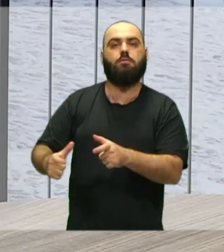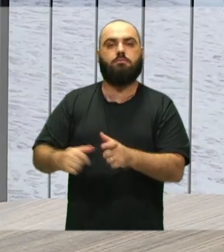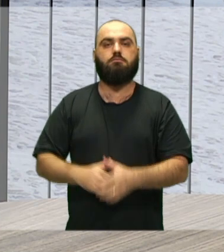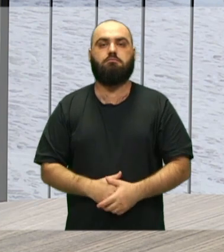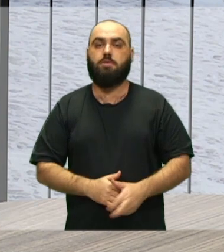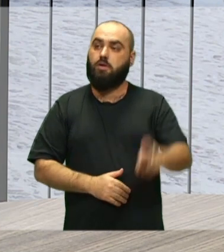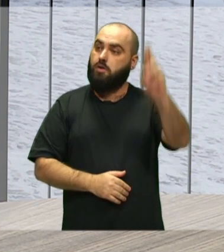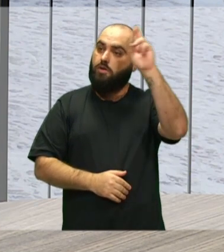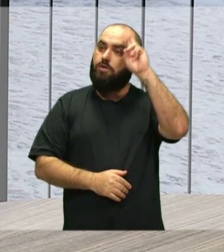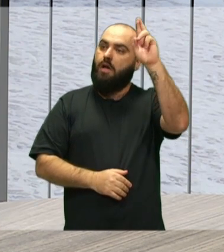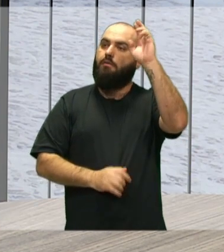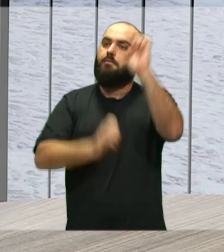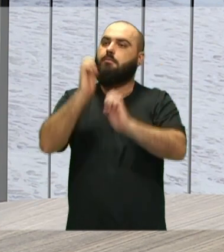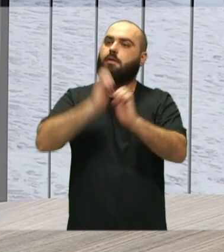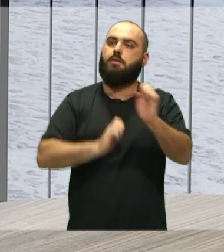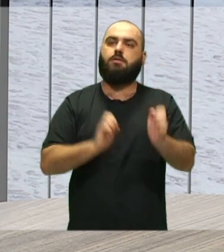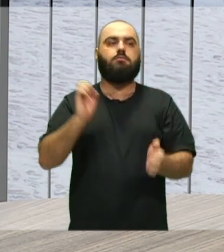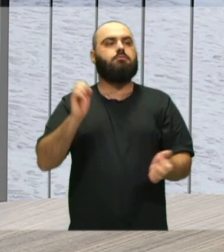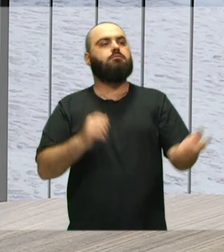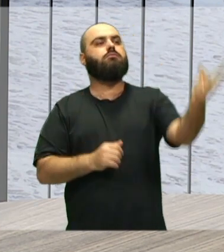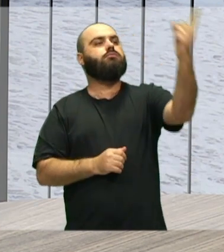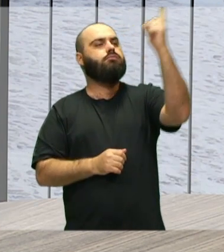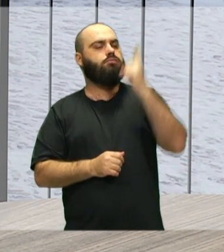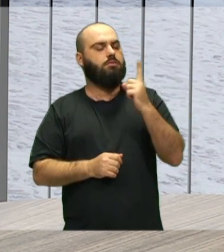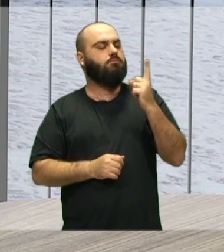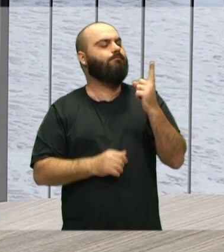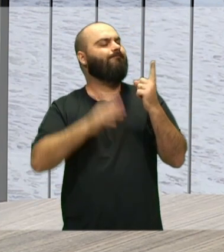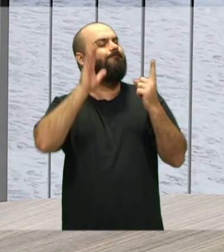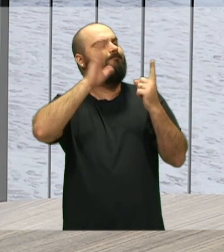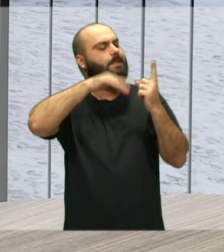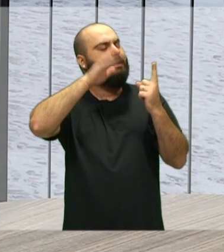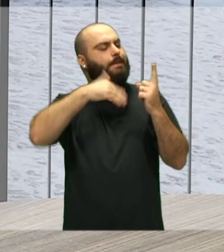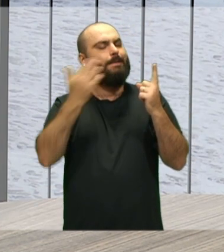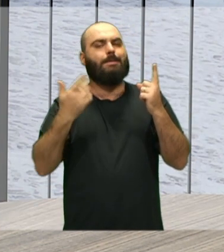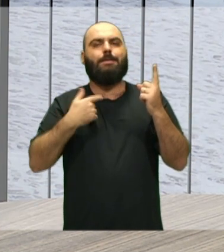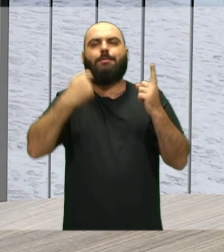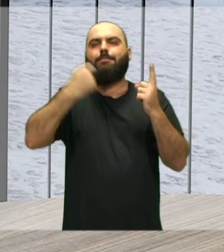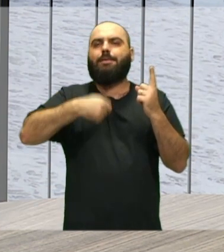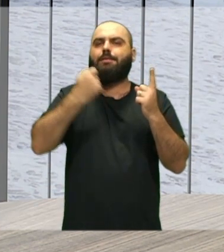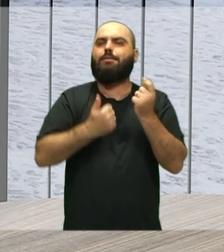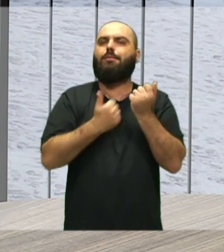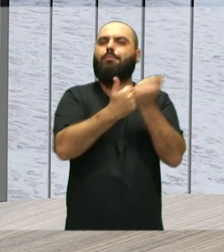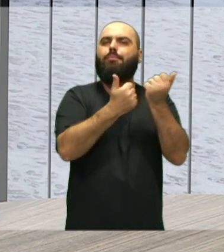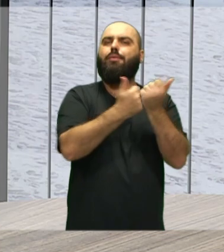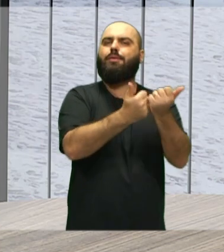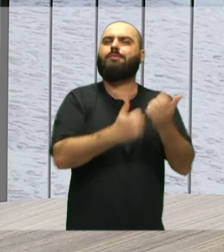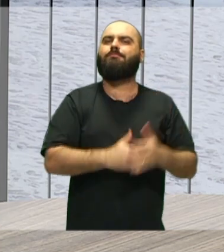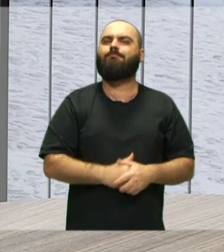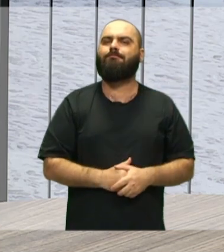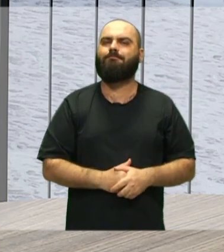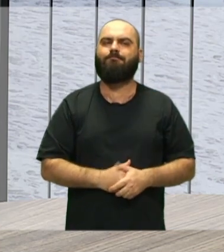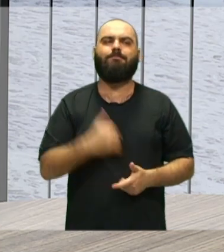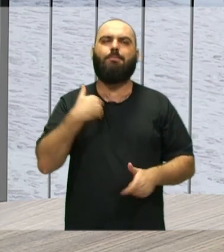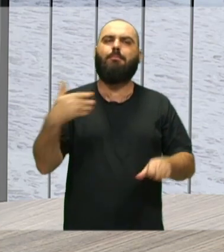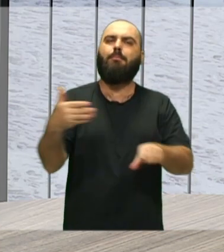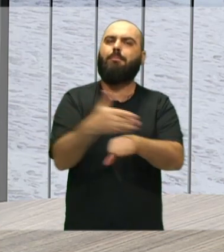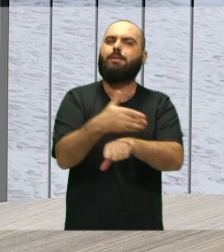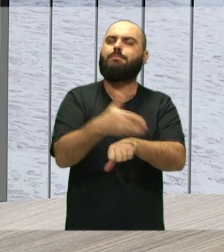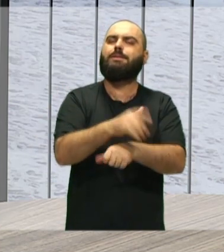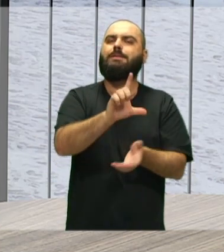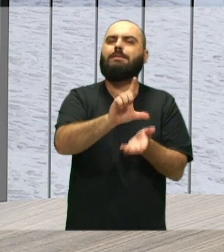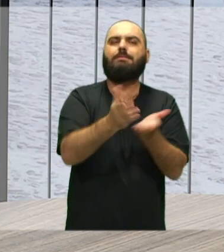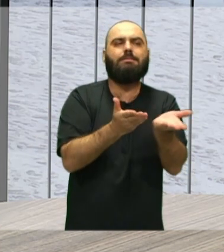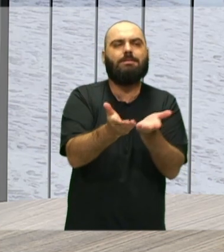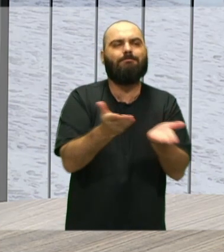empresário procurou ele. Fulano e tal, eu estou precisando de um suporte aqui. O que é? Eu participei de uma licitação, não